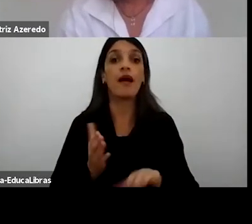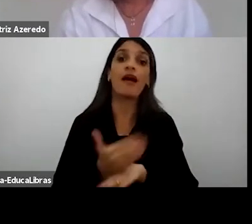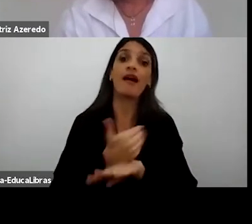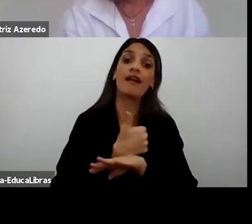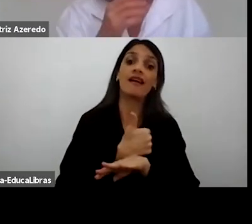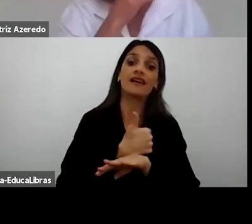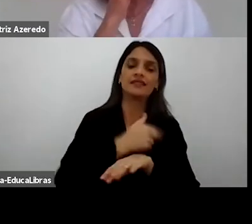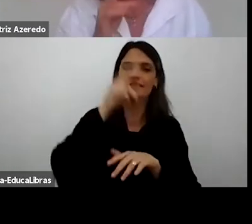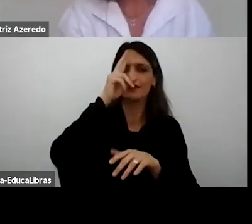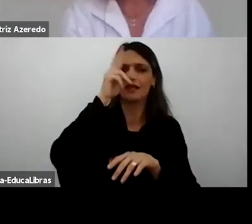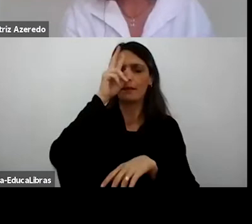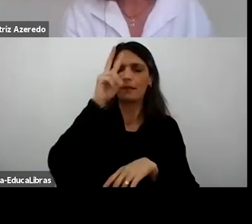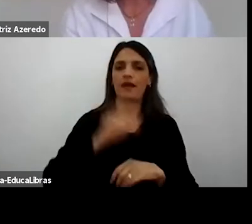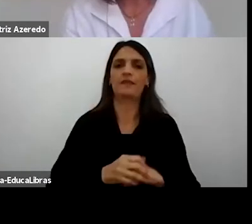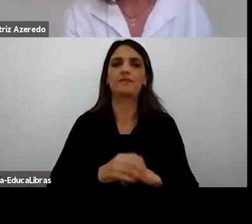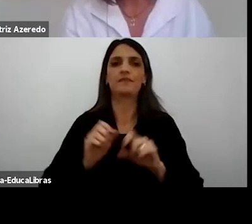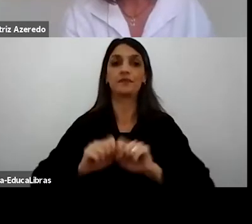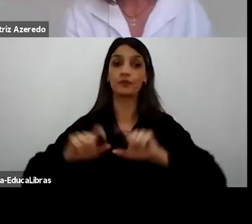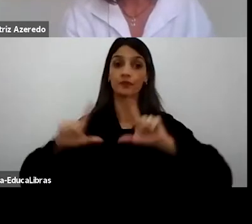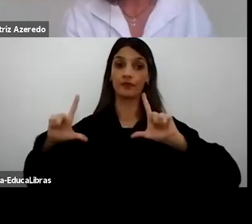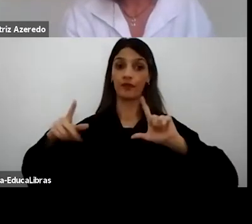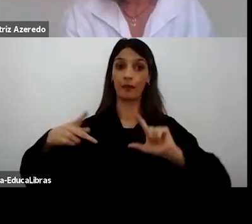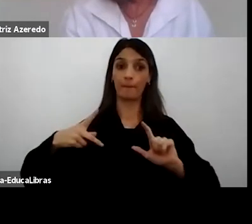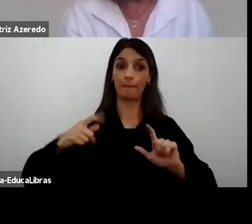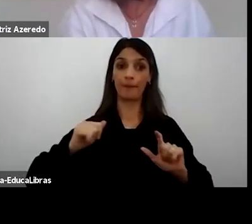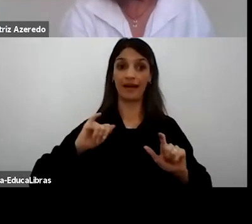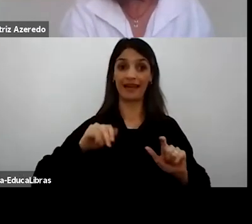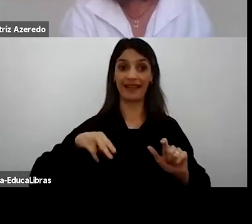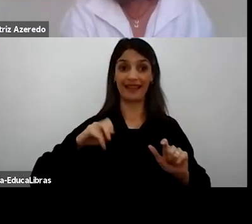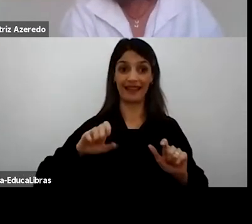vocês do painel